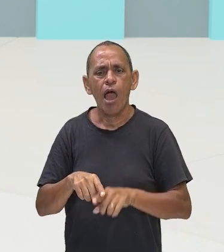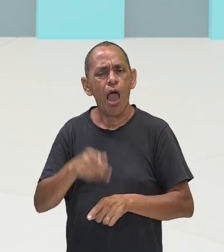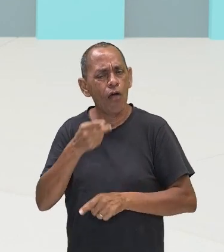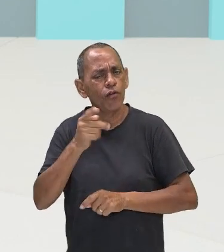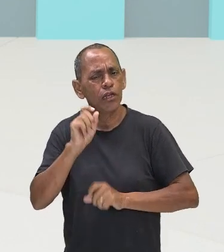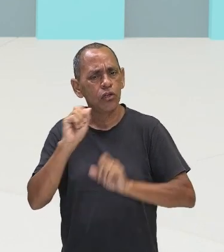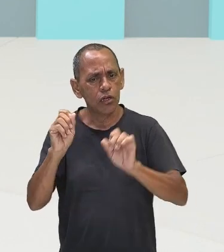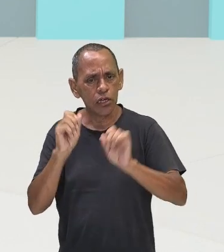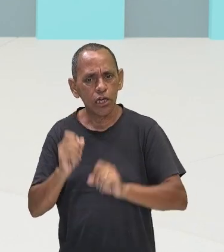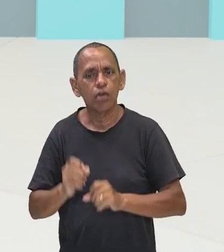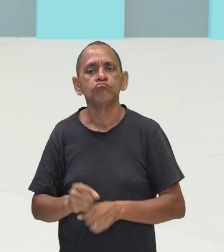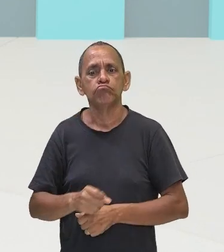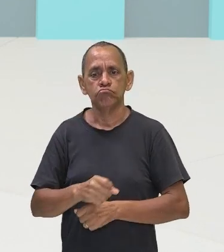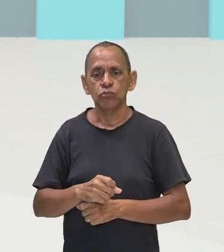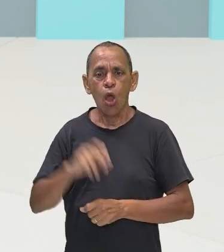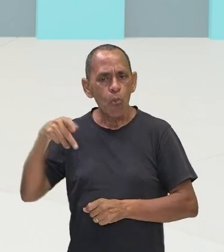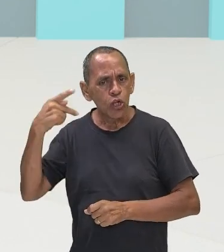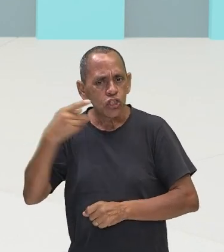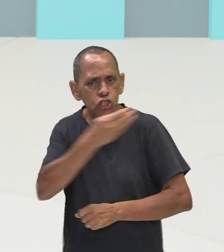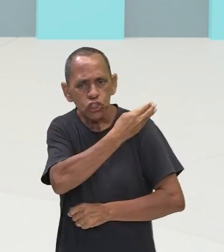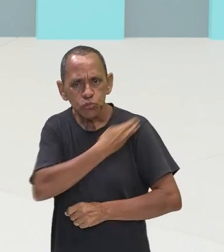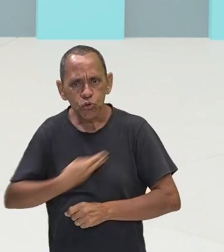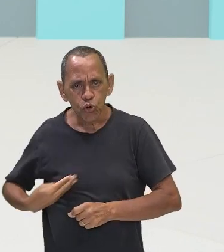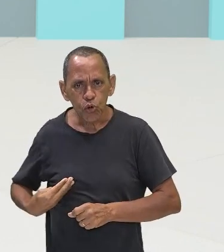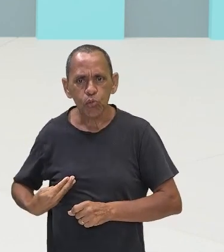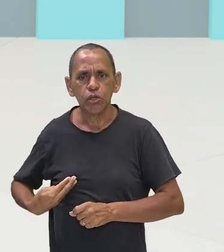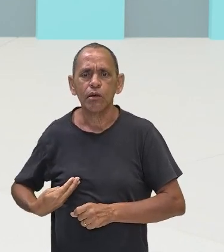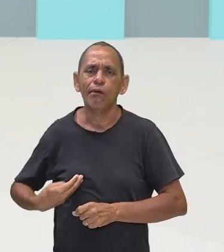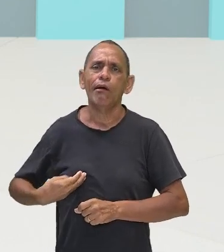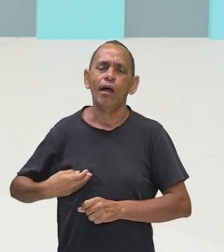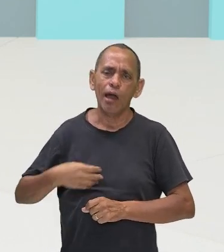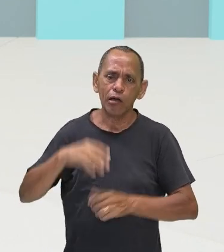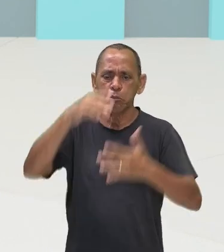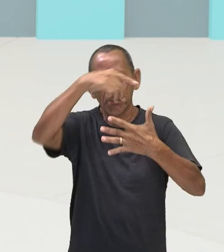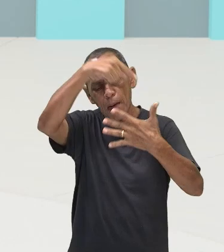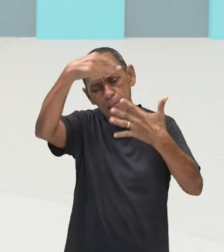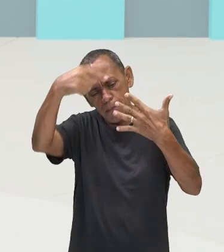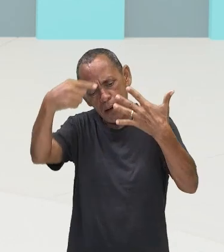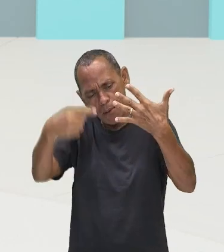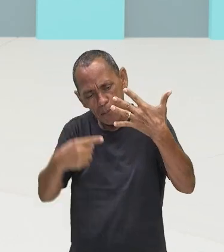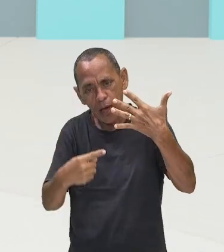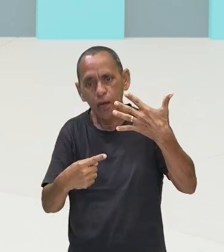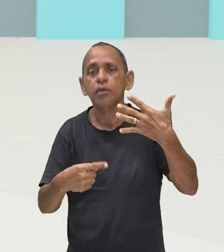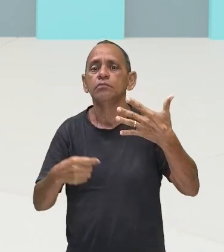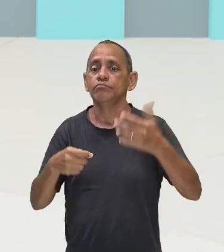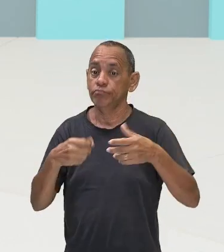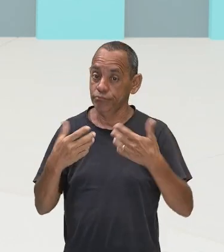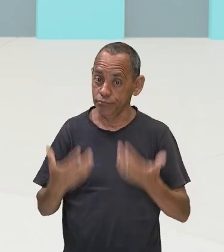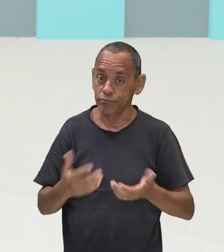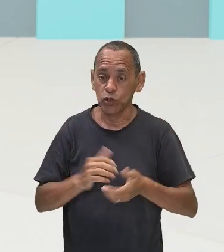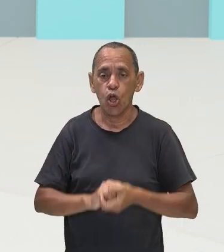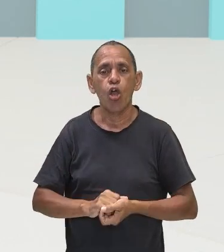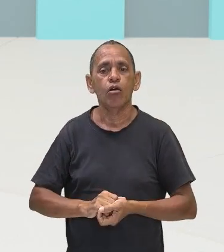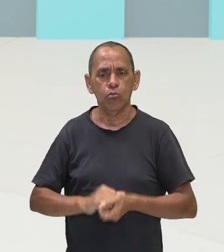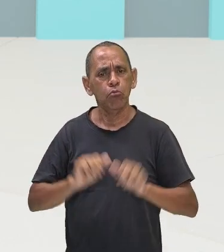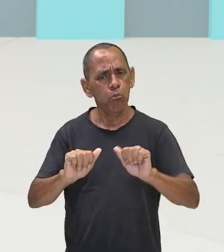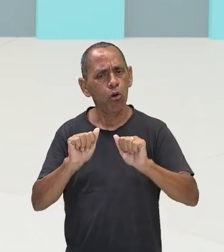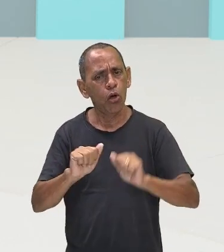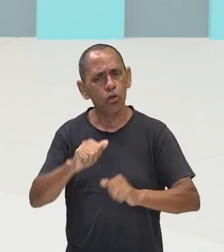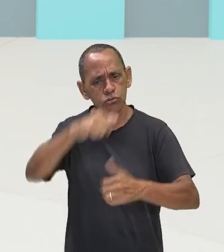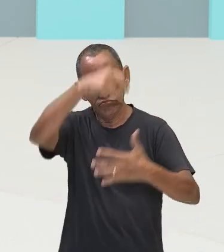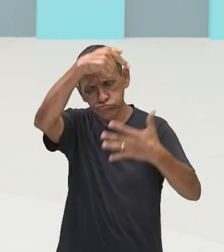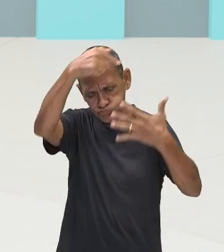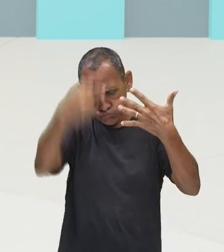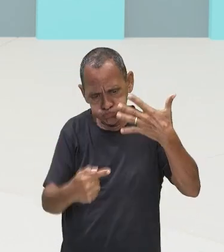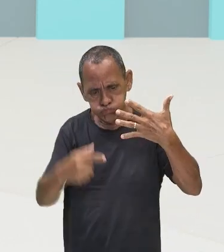isso. Então, eu posso enumerar políticas públicas. Ó, a primeira política pública é a fulana de tal. A segunda